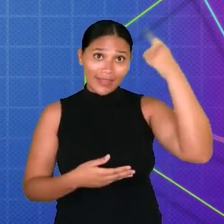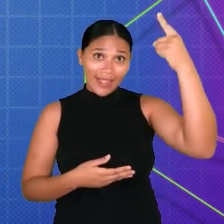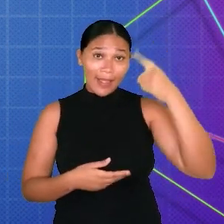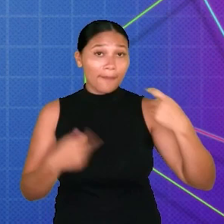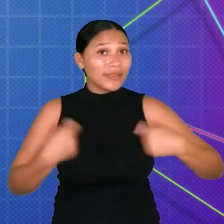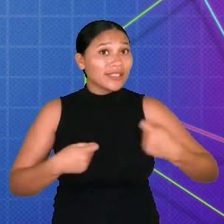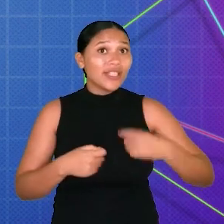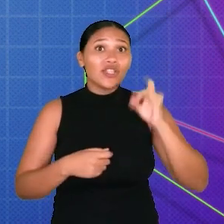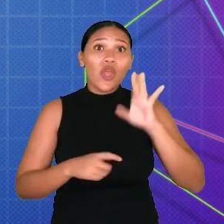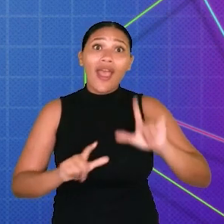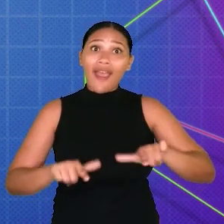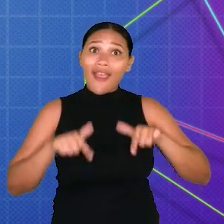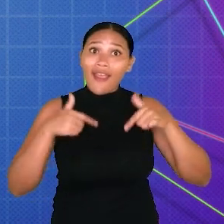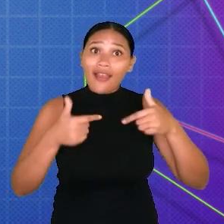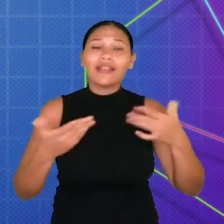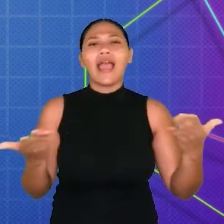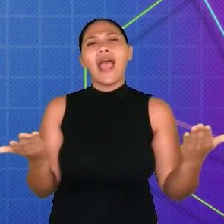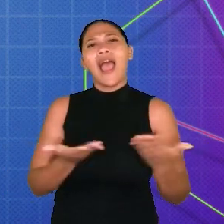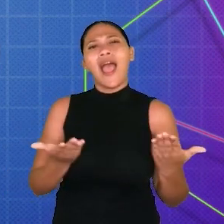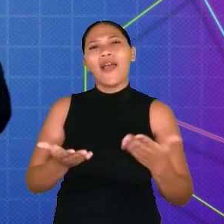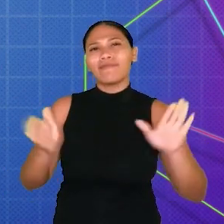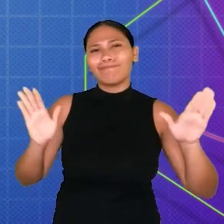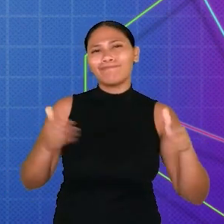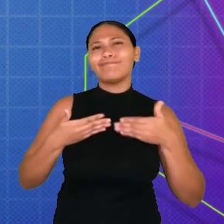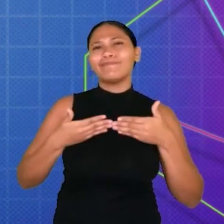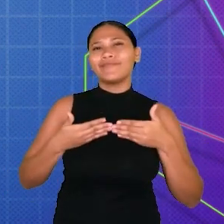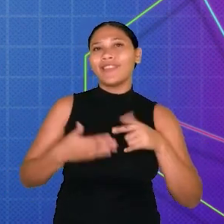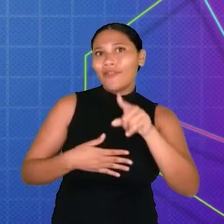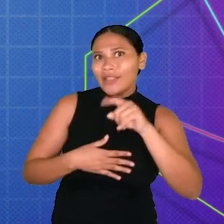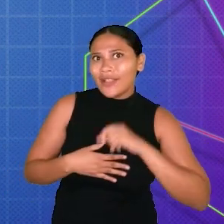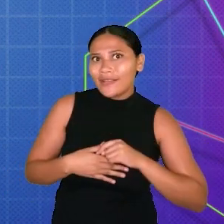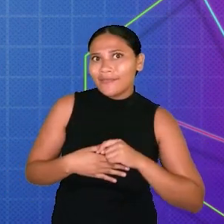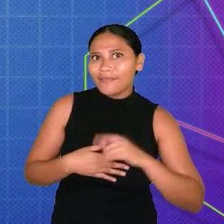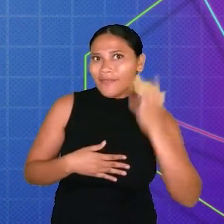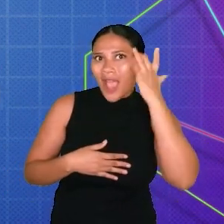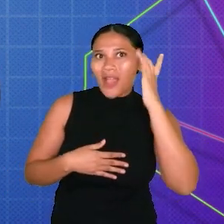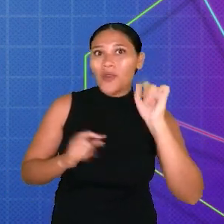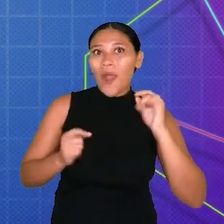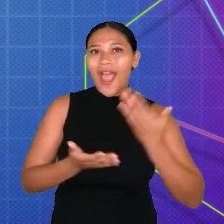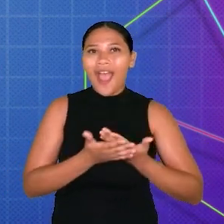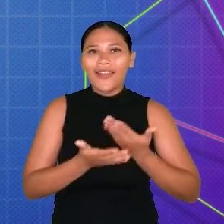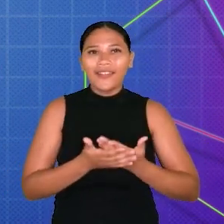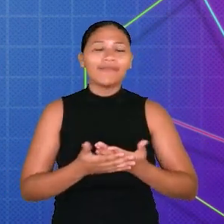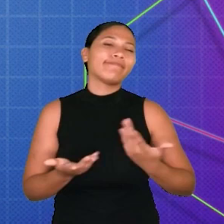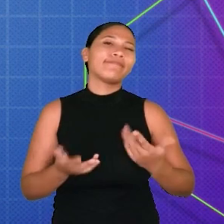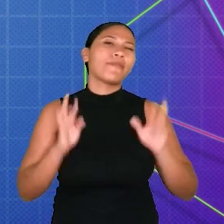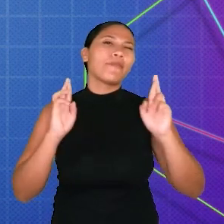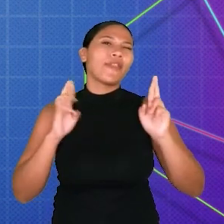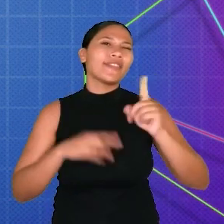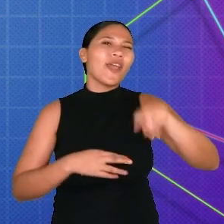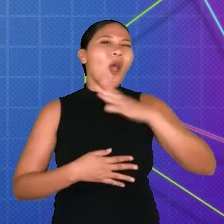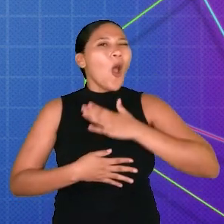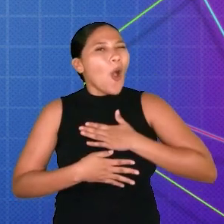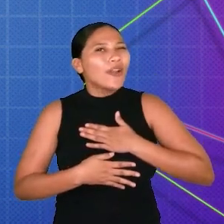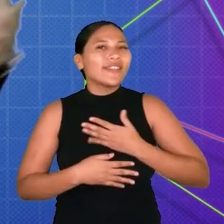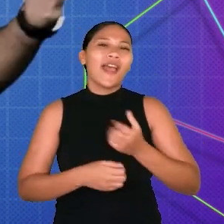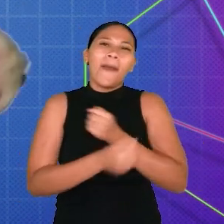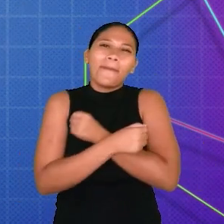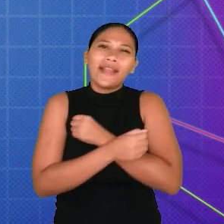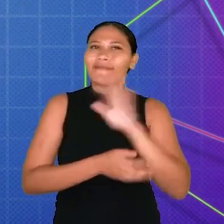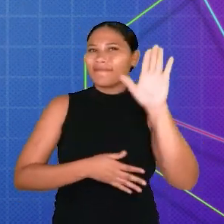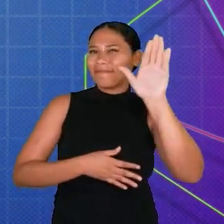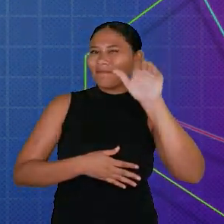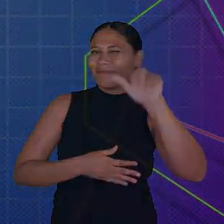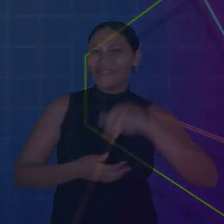ideia só precisa sair do papel. Agora nós ficamos por aqui. E você aí, o que achou da nossa aula? Eu espero que você tenha gostado, um